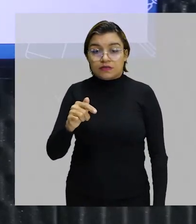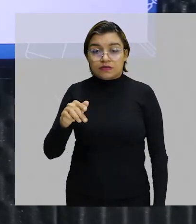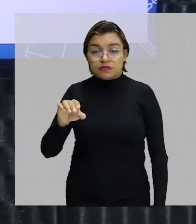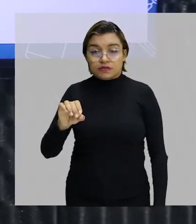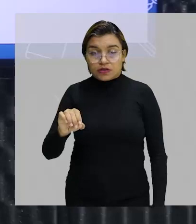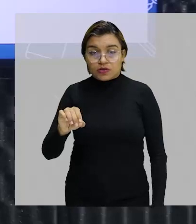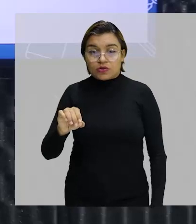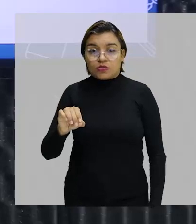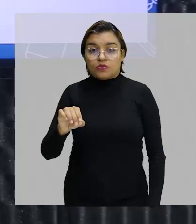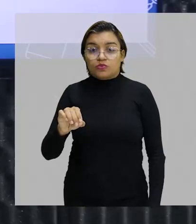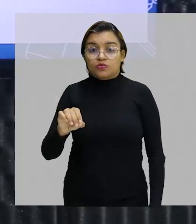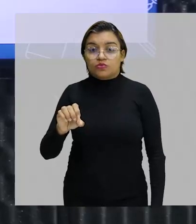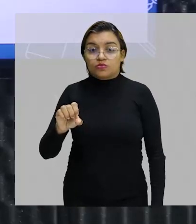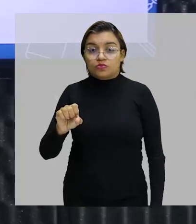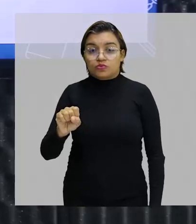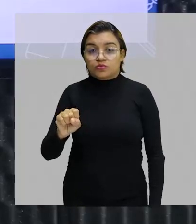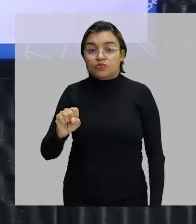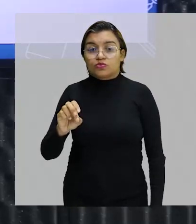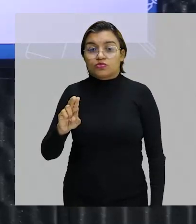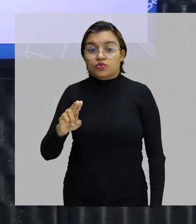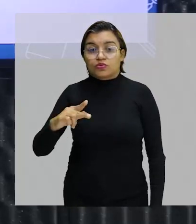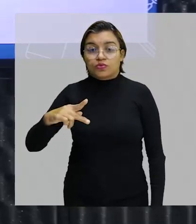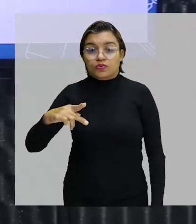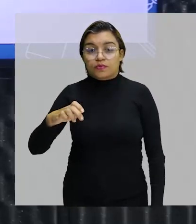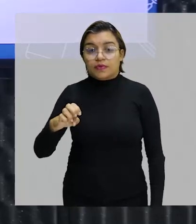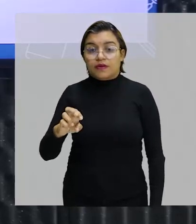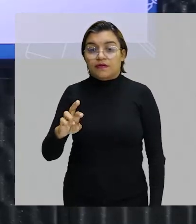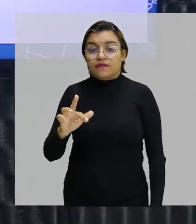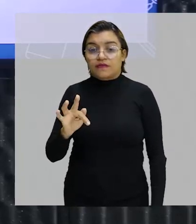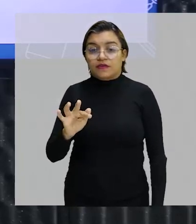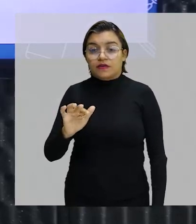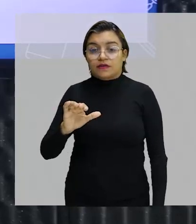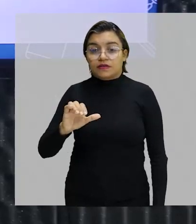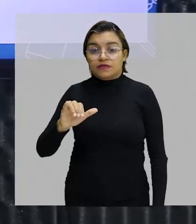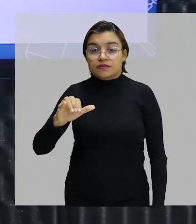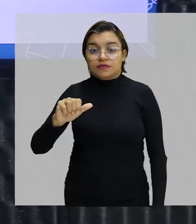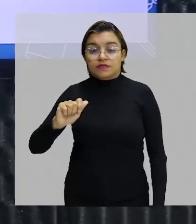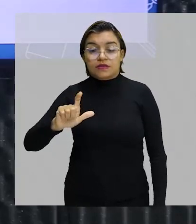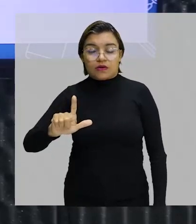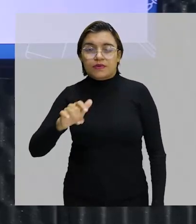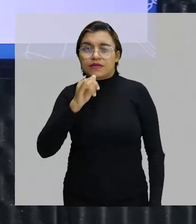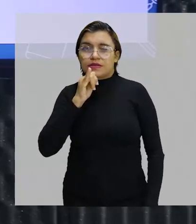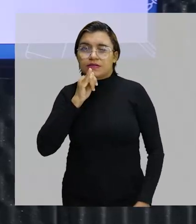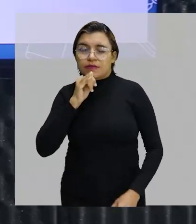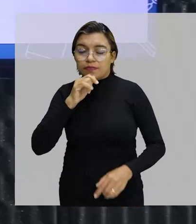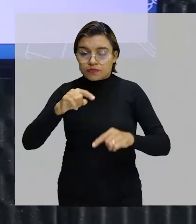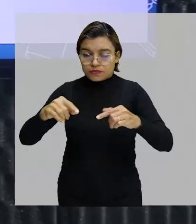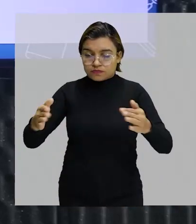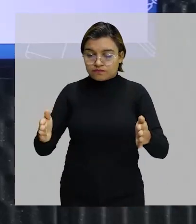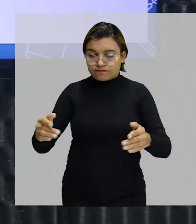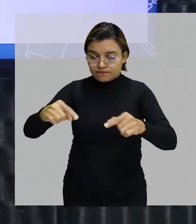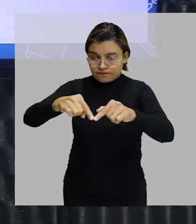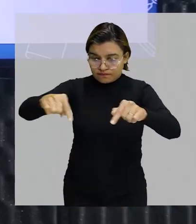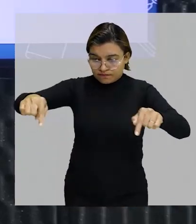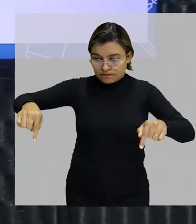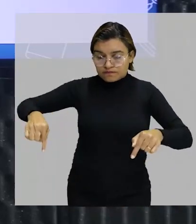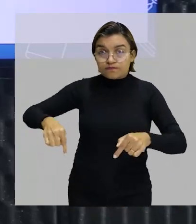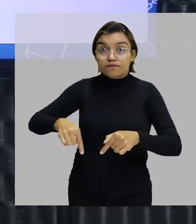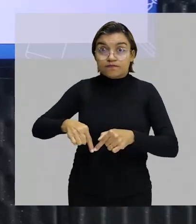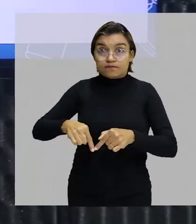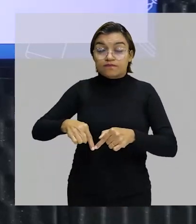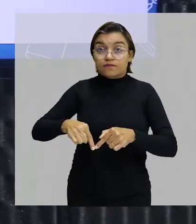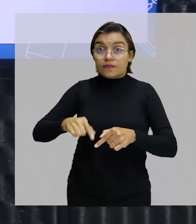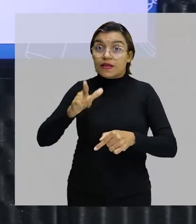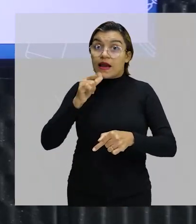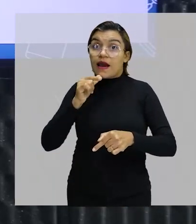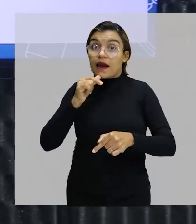já percebeu essa tensão superficial da seguinte maneira. Aquele tanque, né? Aquele tanque lá que está no seu quintal. E aí,